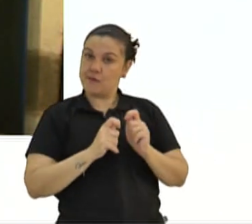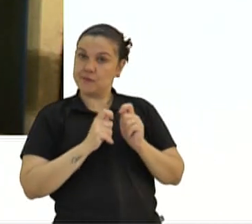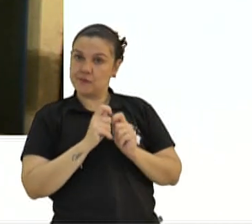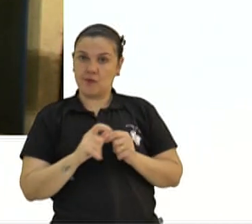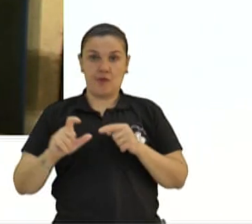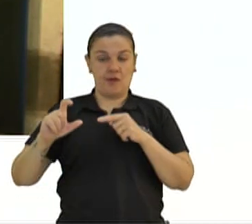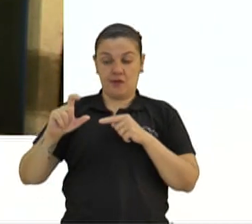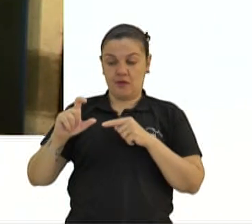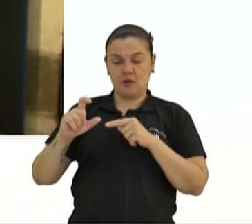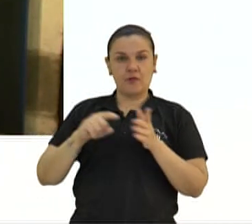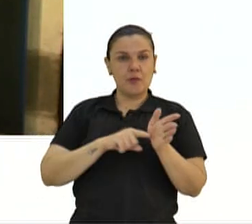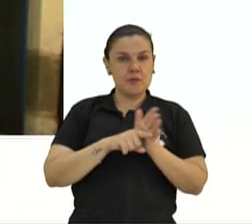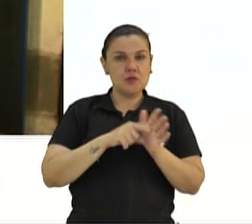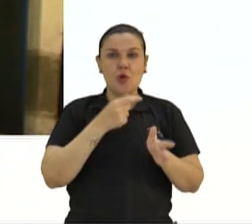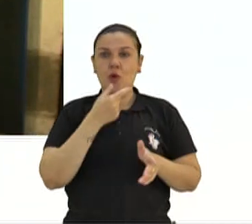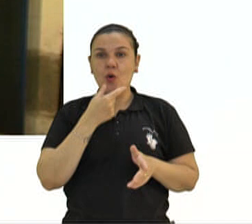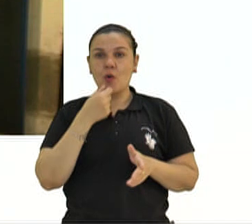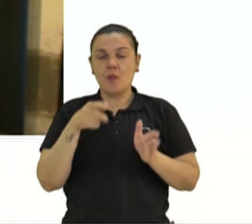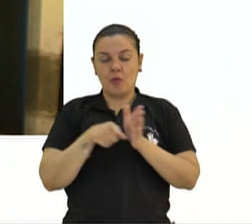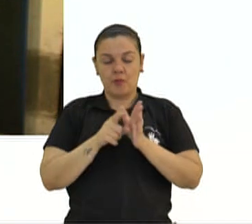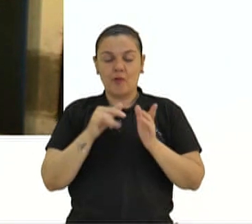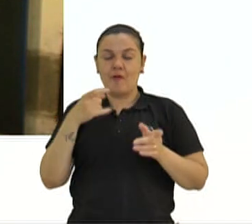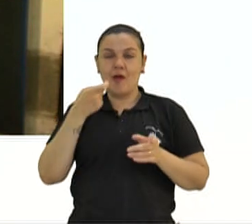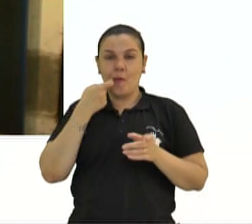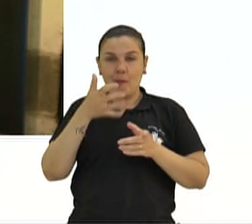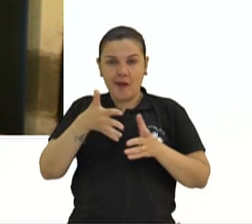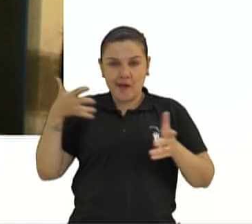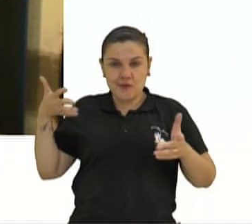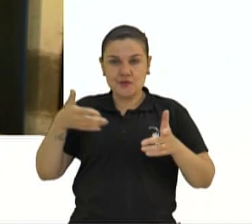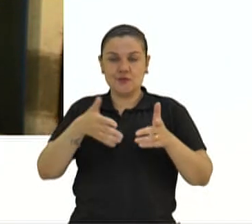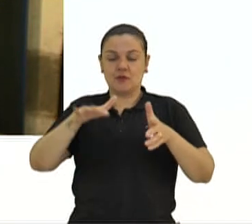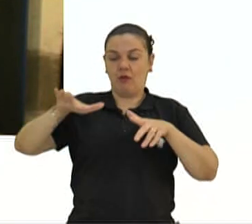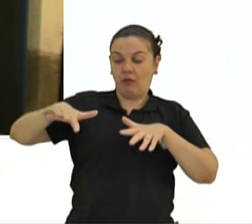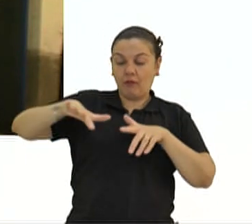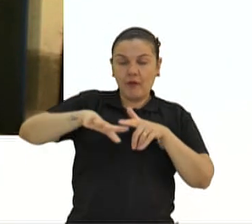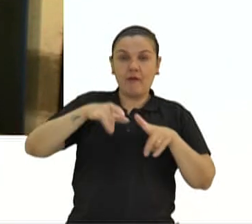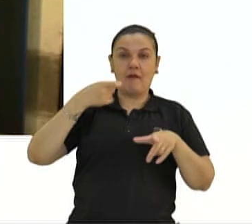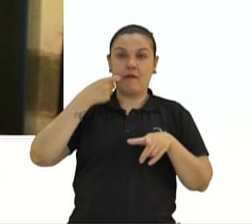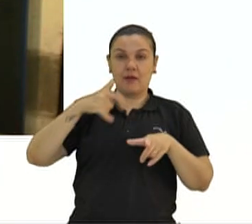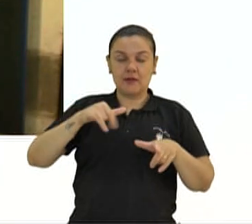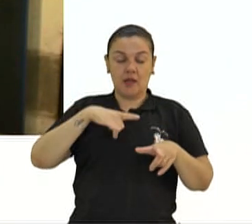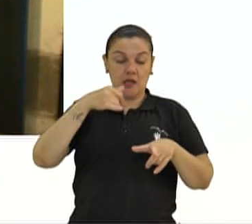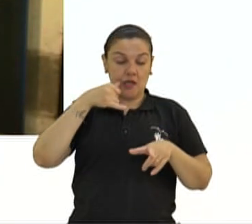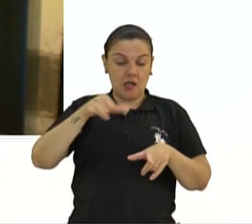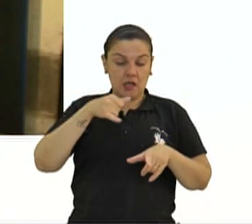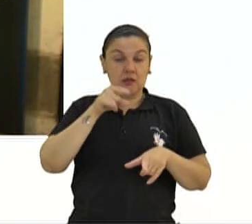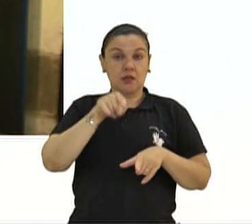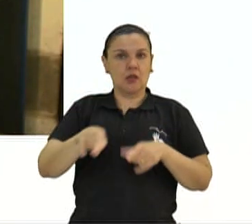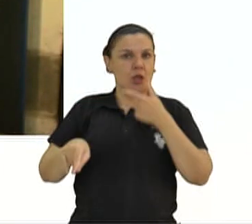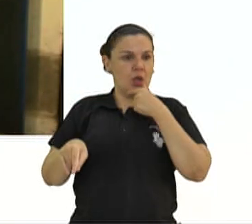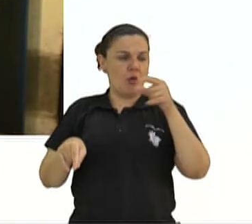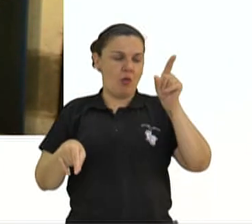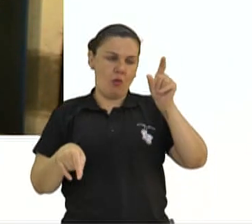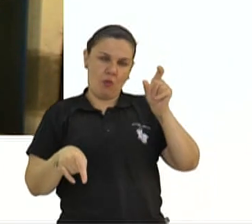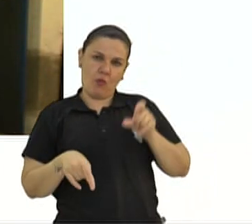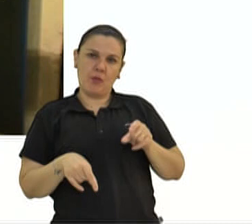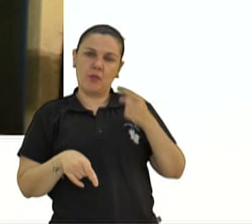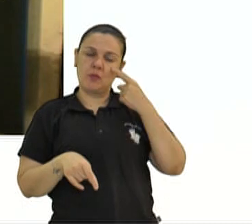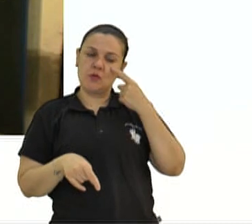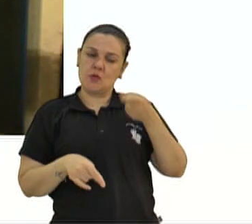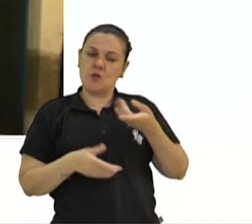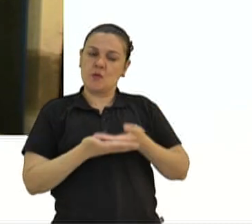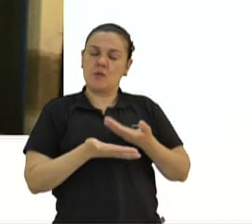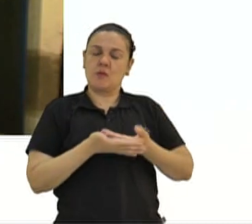ao estudar um peixe chamado tremelgo, uma raia elétrica, que tanto Luigi Galvani quanto Alessandro Volta começaram a estudar